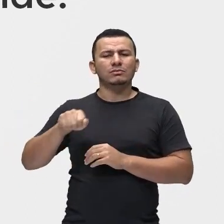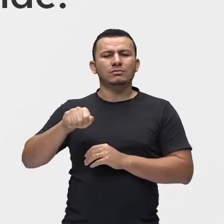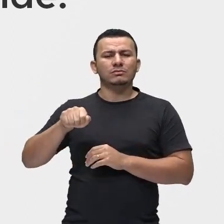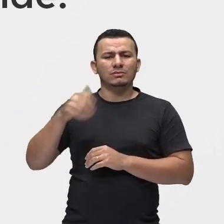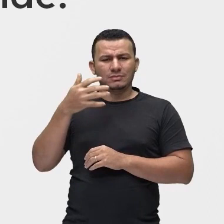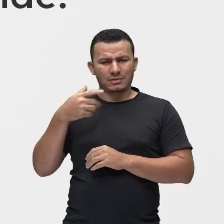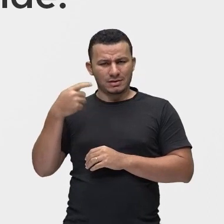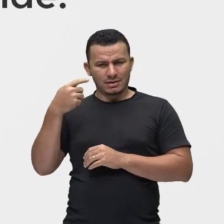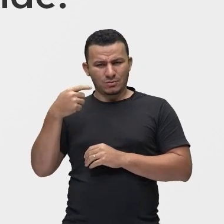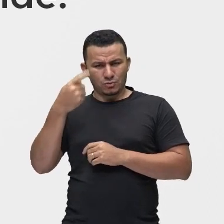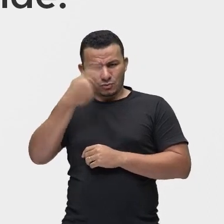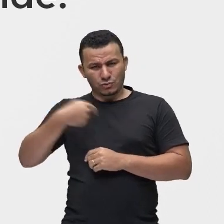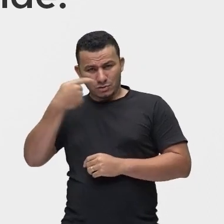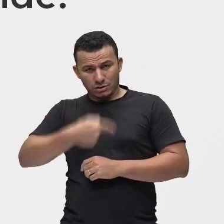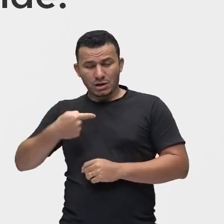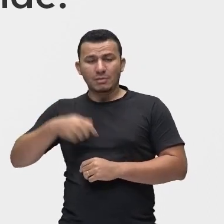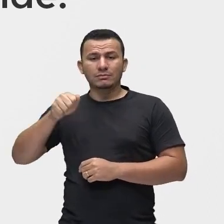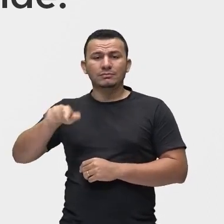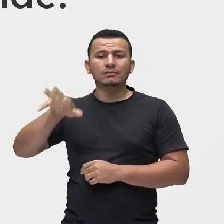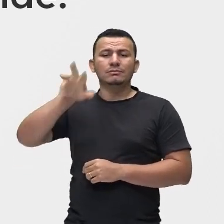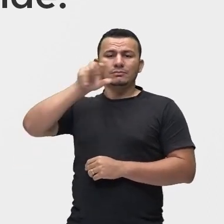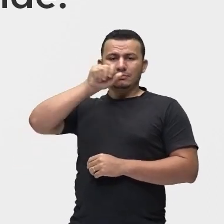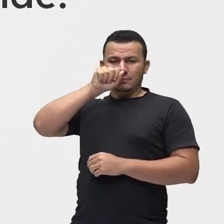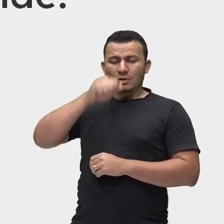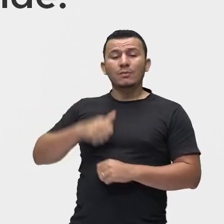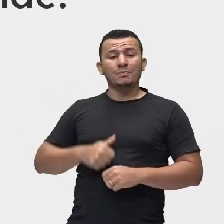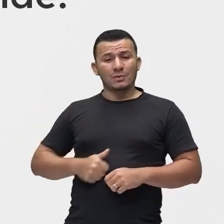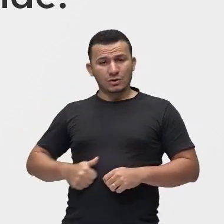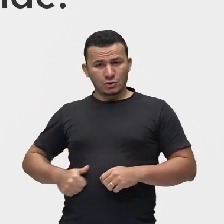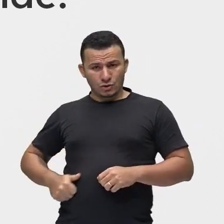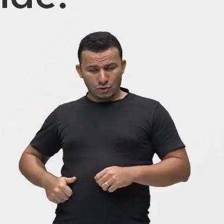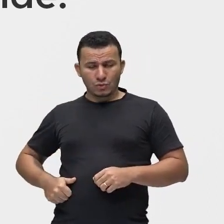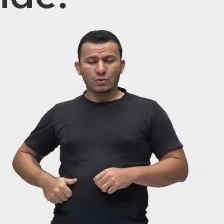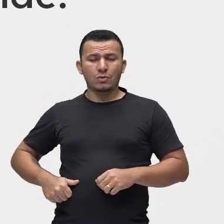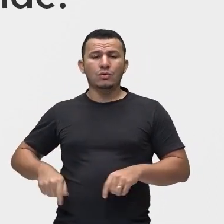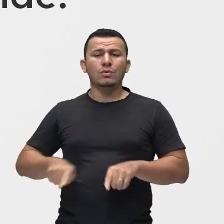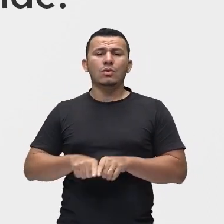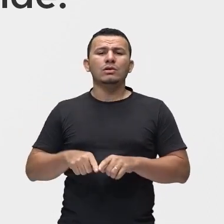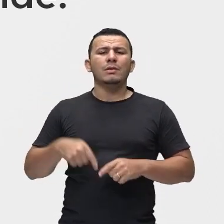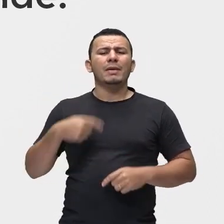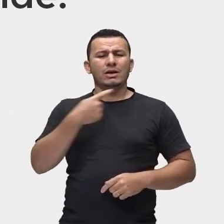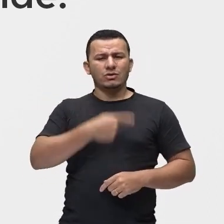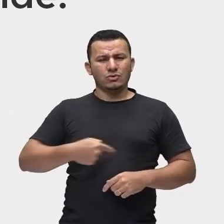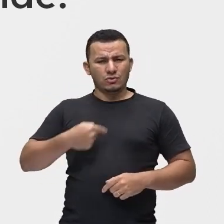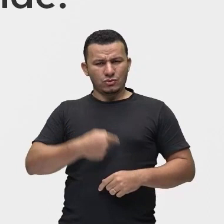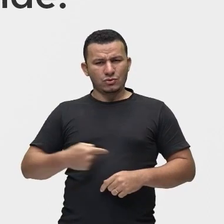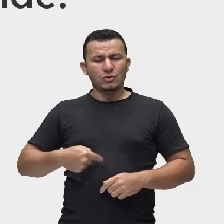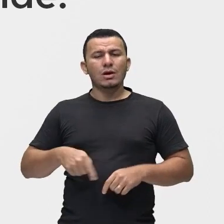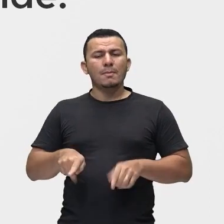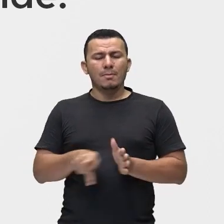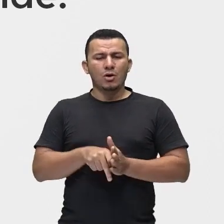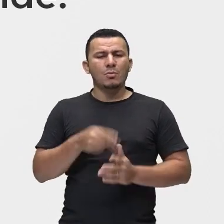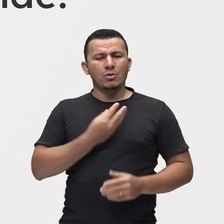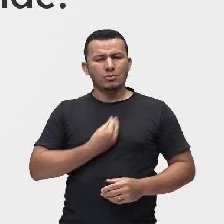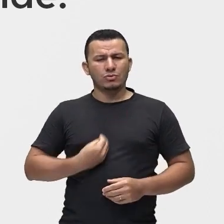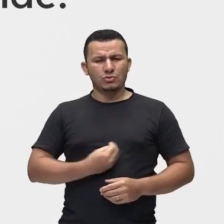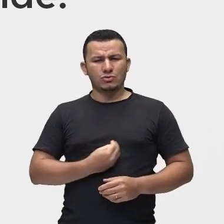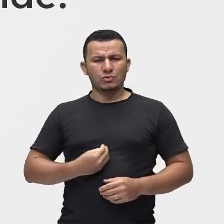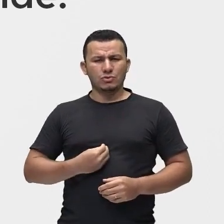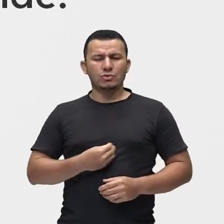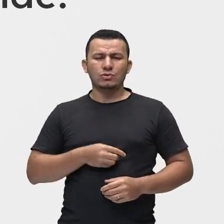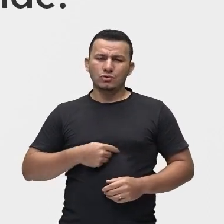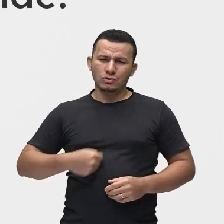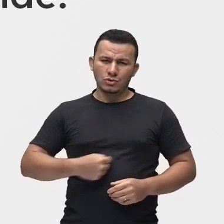respiratório, do trato excretor, produtor, reprodutor, digestório e órgãos associados, como o fígado